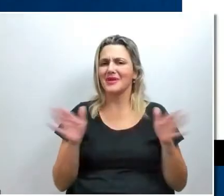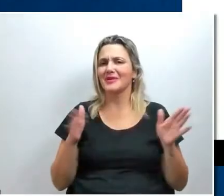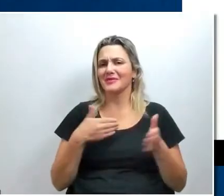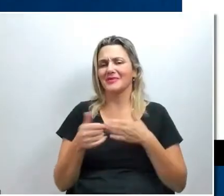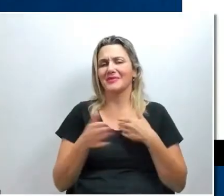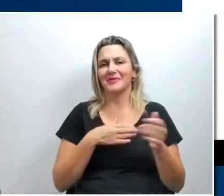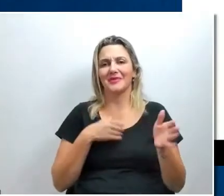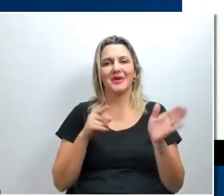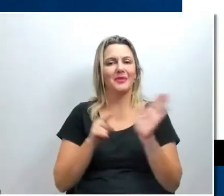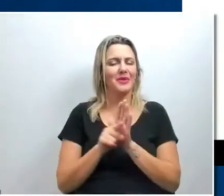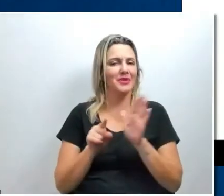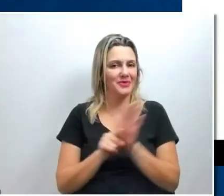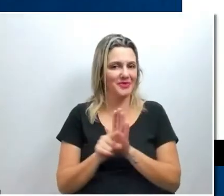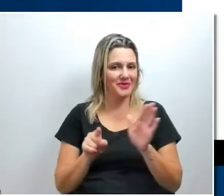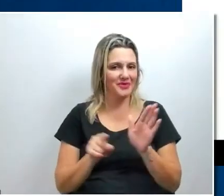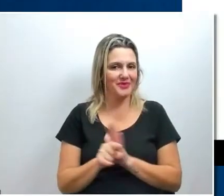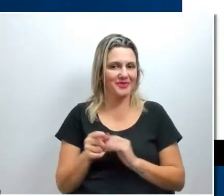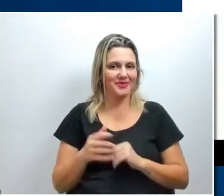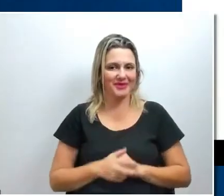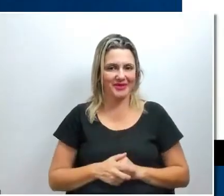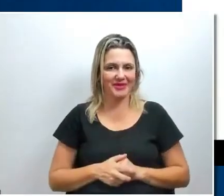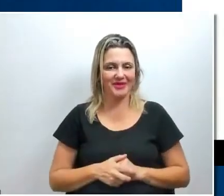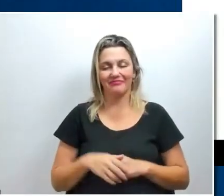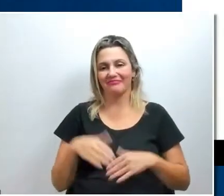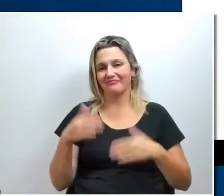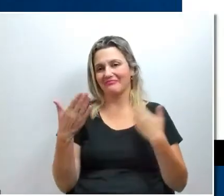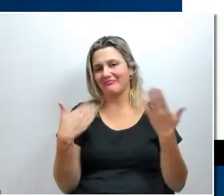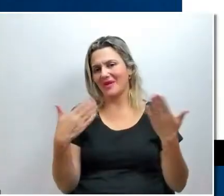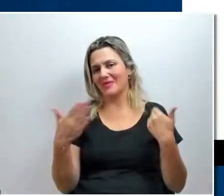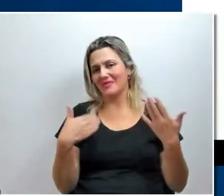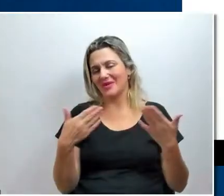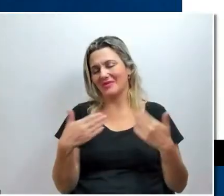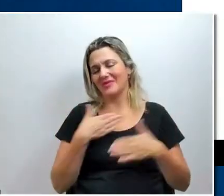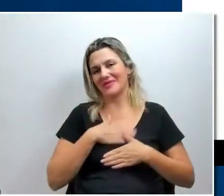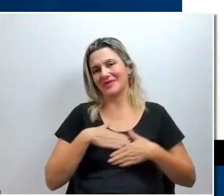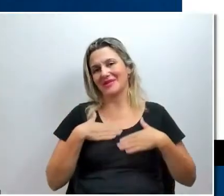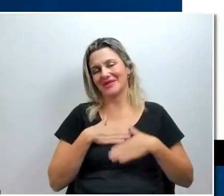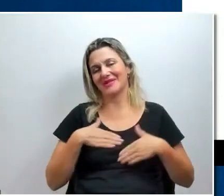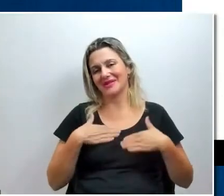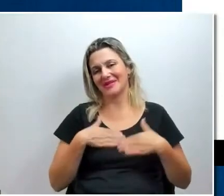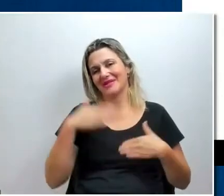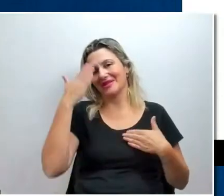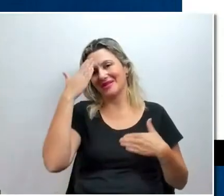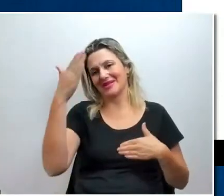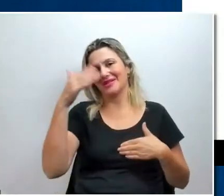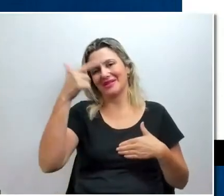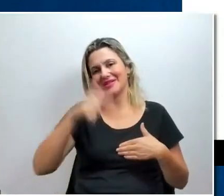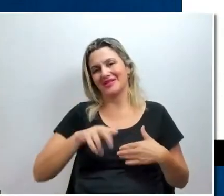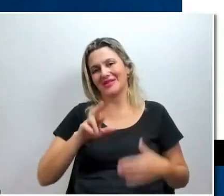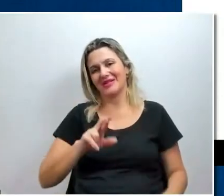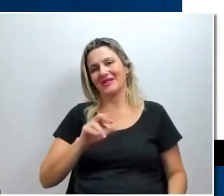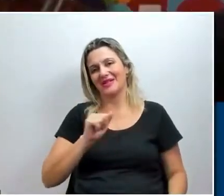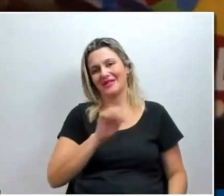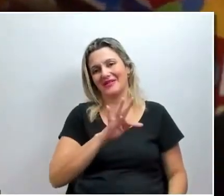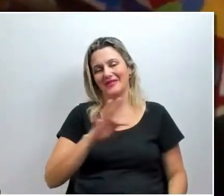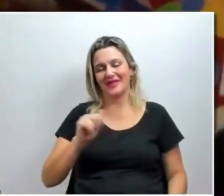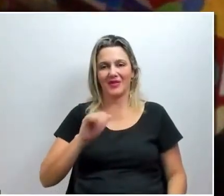a qualquer debate. Vai ser um prazer agradecer novamente ao Rafa por essa oportunidade. Muito obrigado.